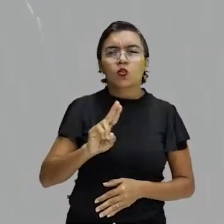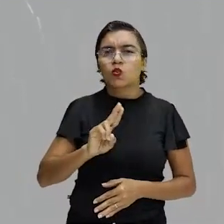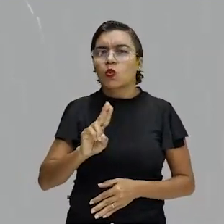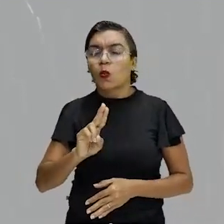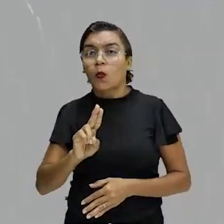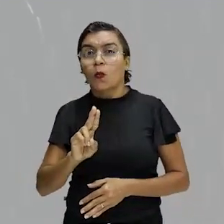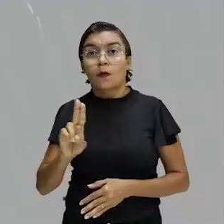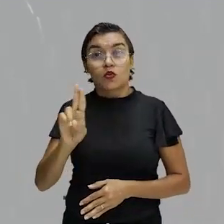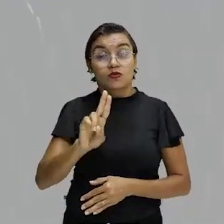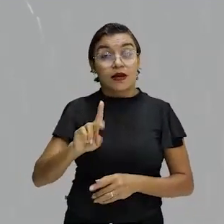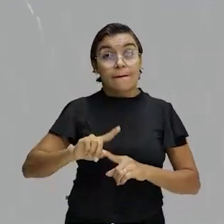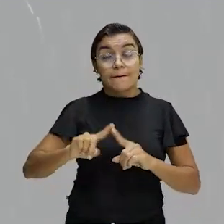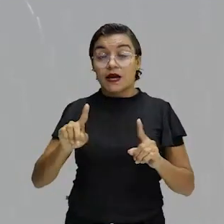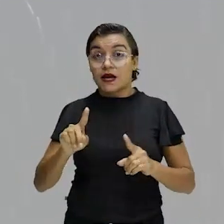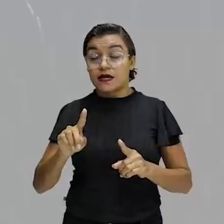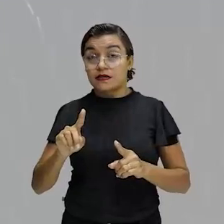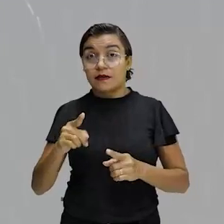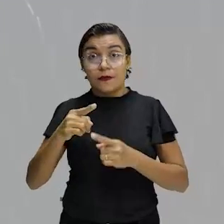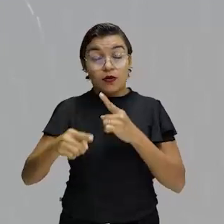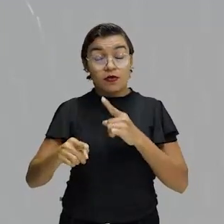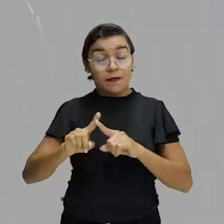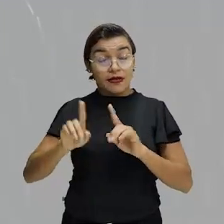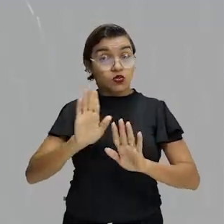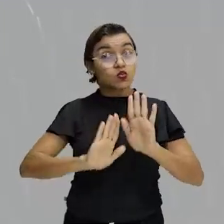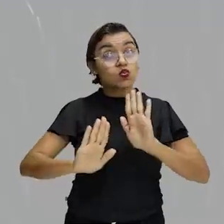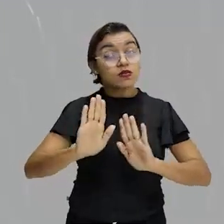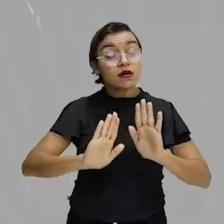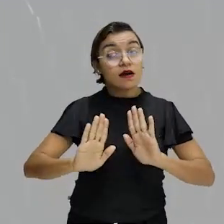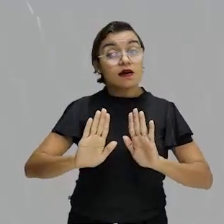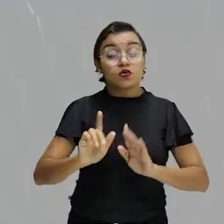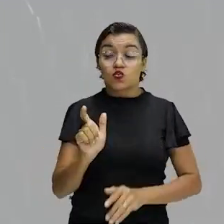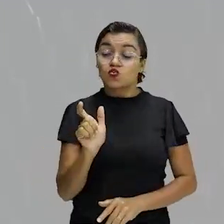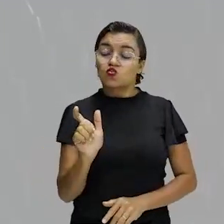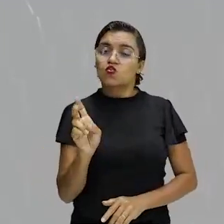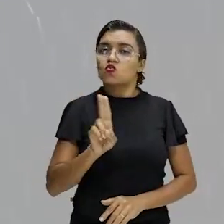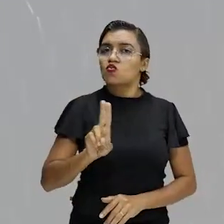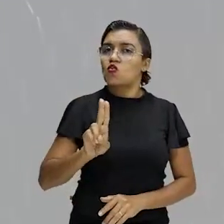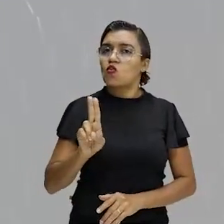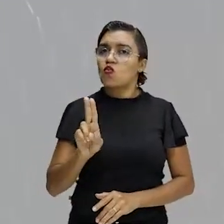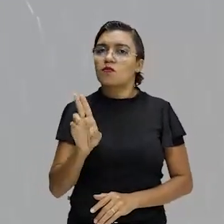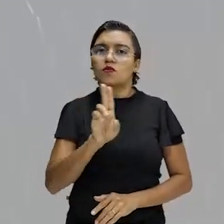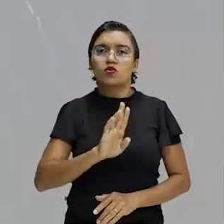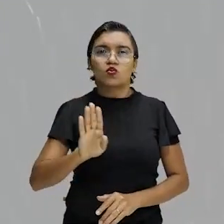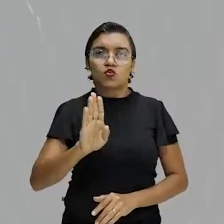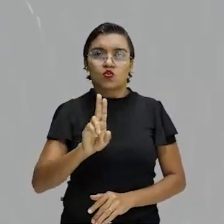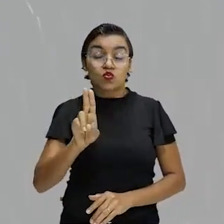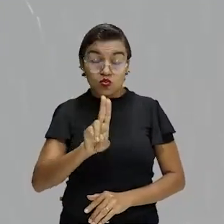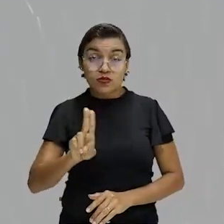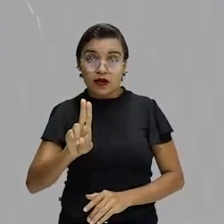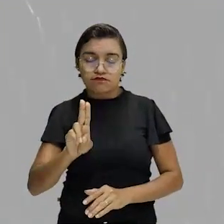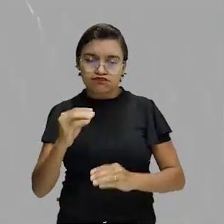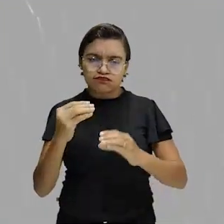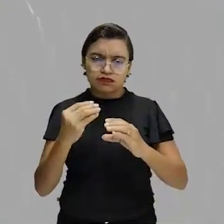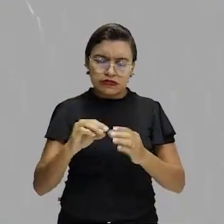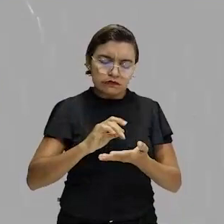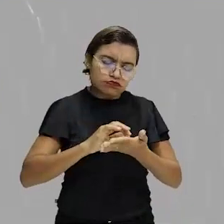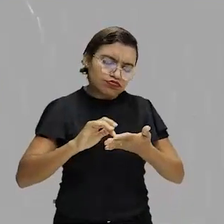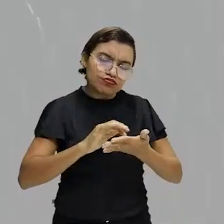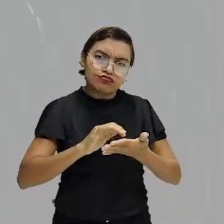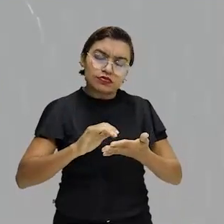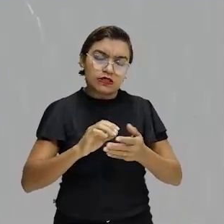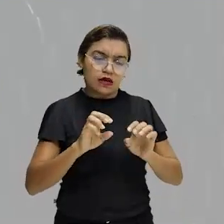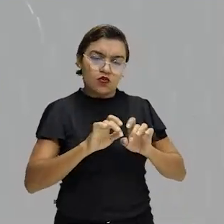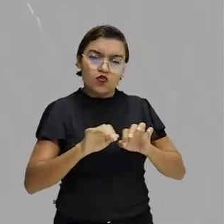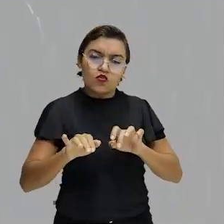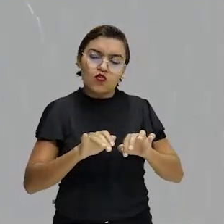disponível. Mas muito cuidado quando vocês forem acrescentar esses nomes, porque vocês podem futuramente ter que